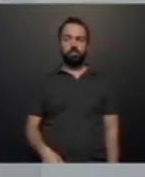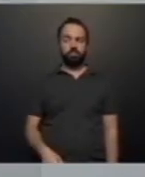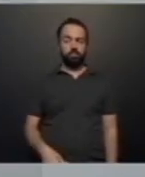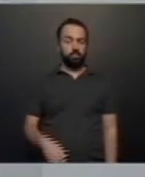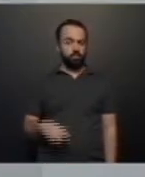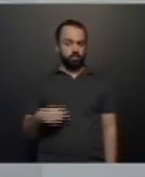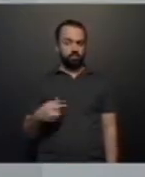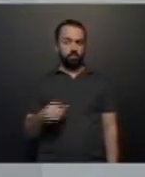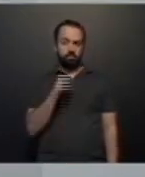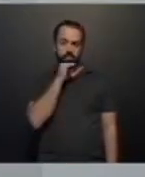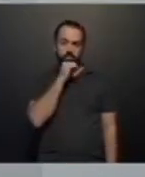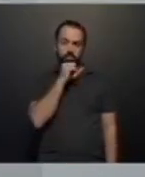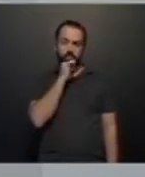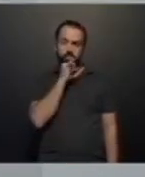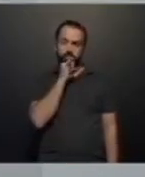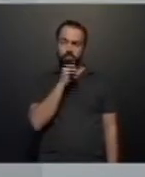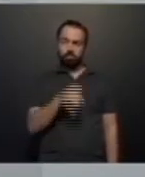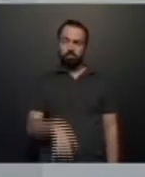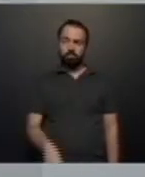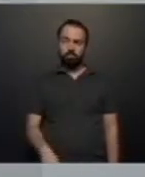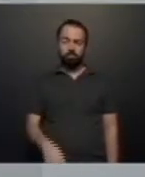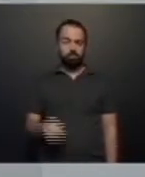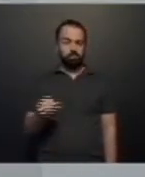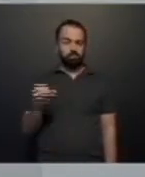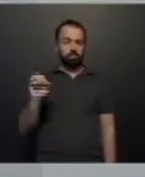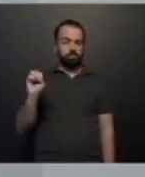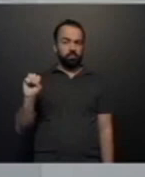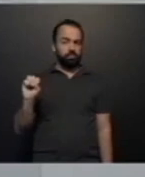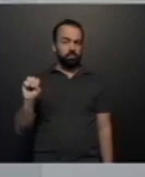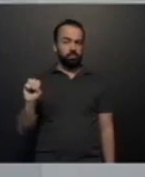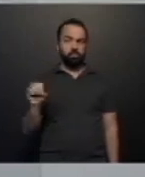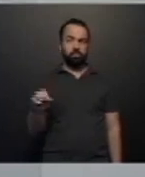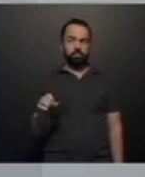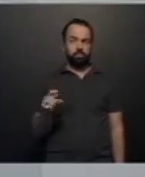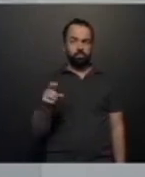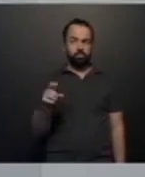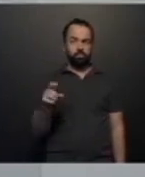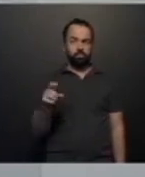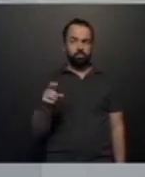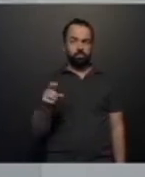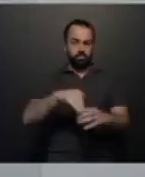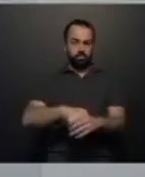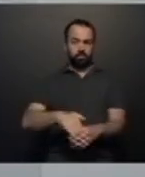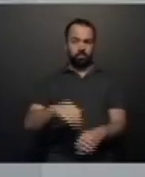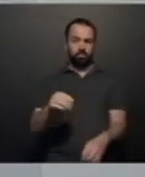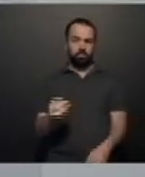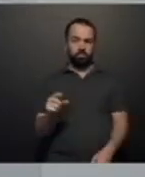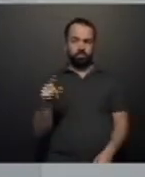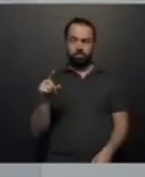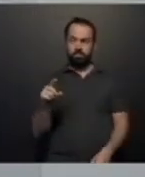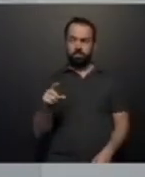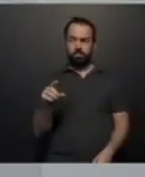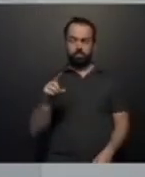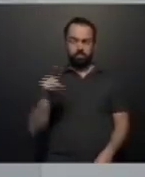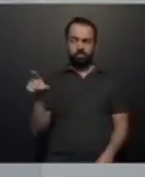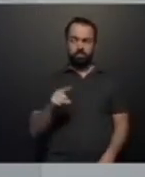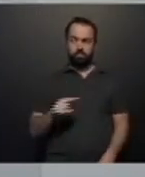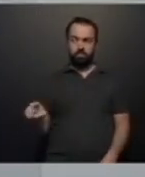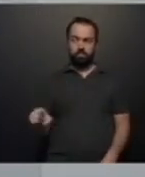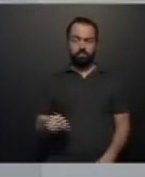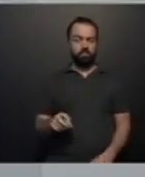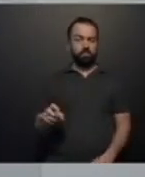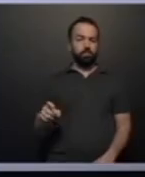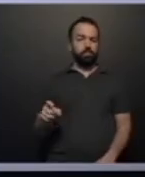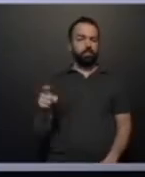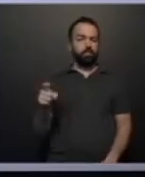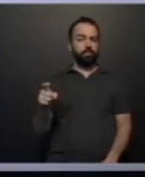Mais um exemplo aqui, ó. O S, o conjunto S. X pertence aos números inteiros, tal que x é maior